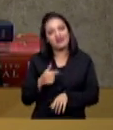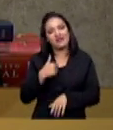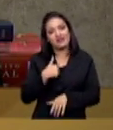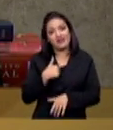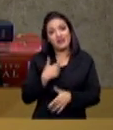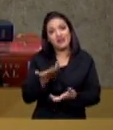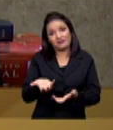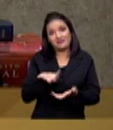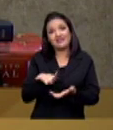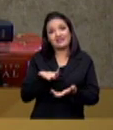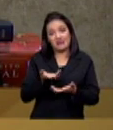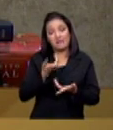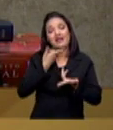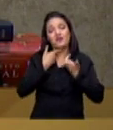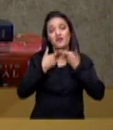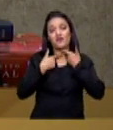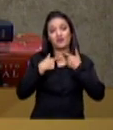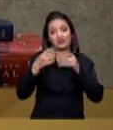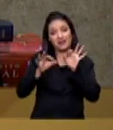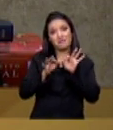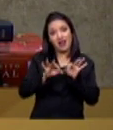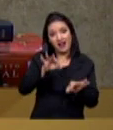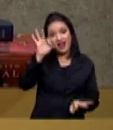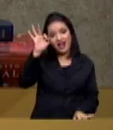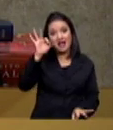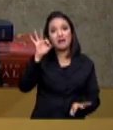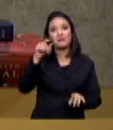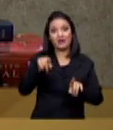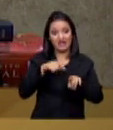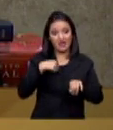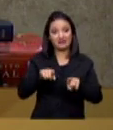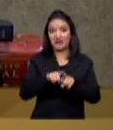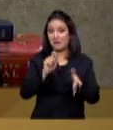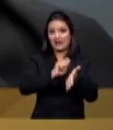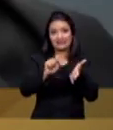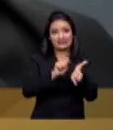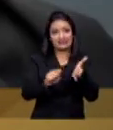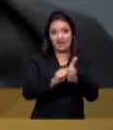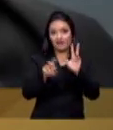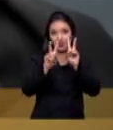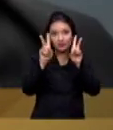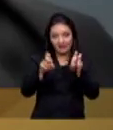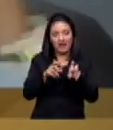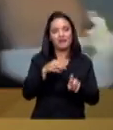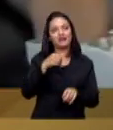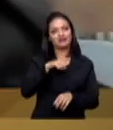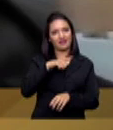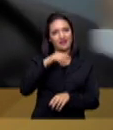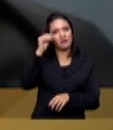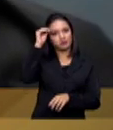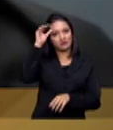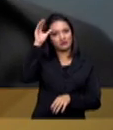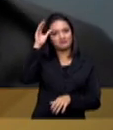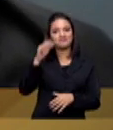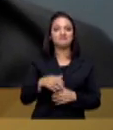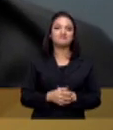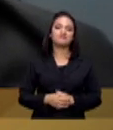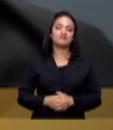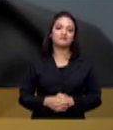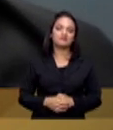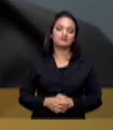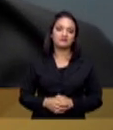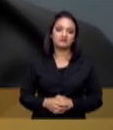estender, porque também escrevi sobre o tema. Mas realmente... Não só, presidente, como, na verdade, até trazia